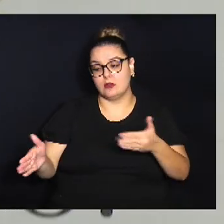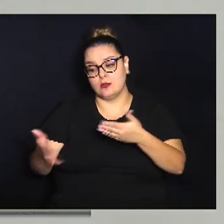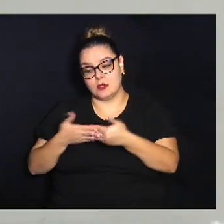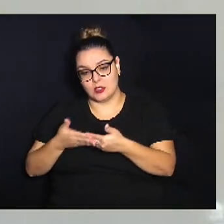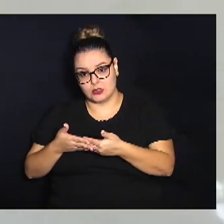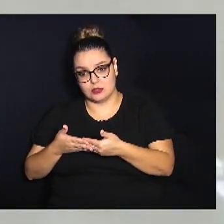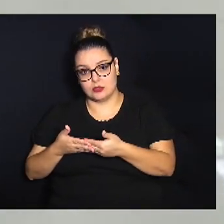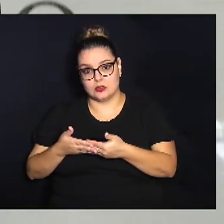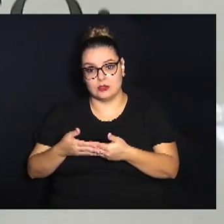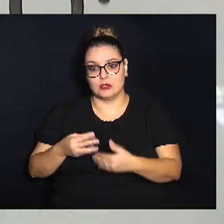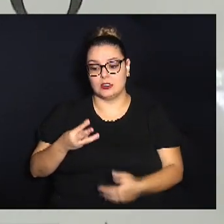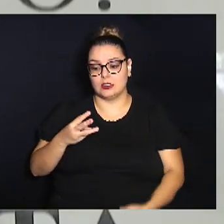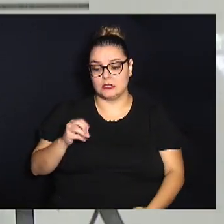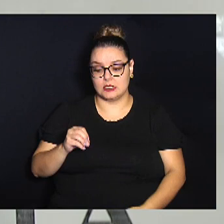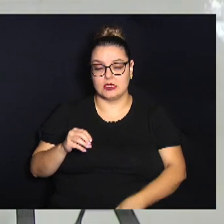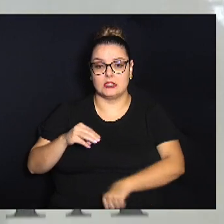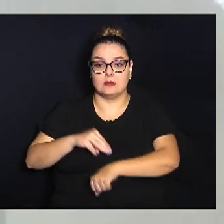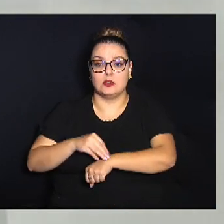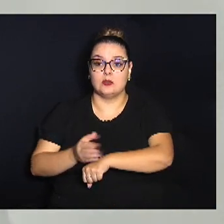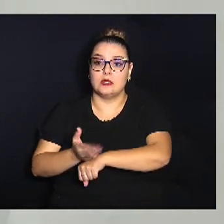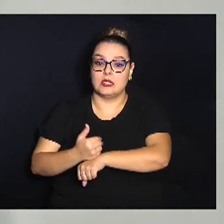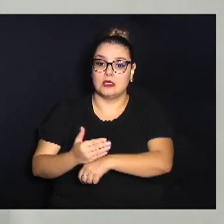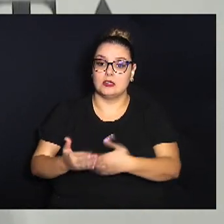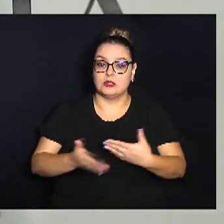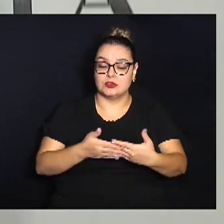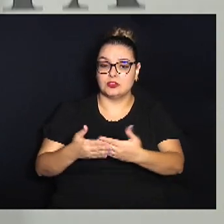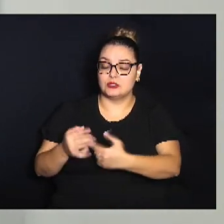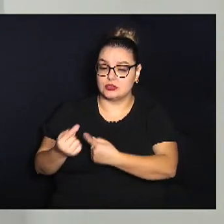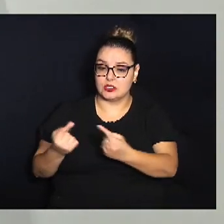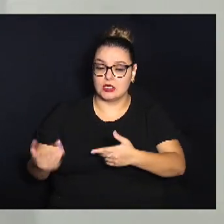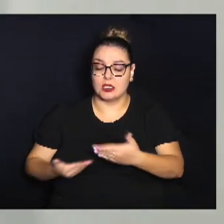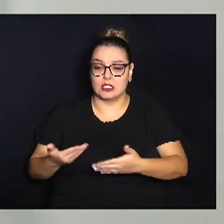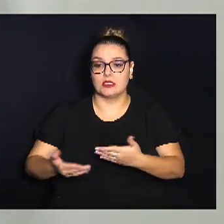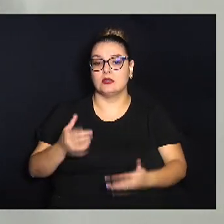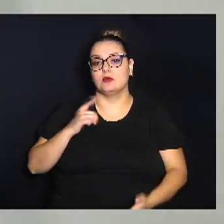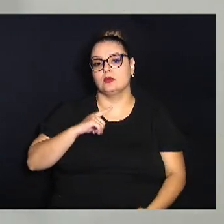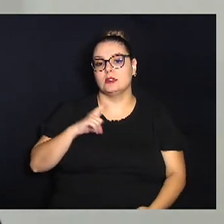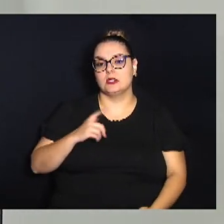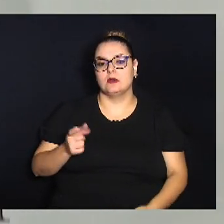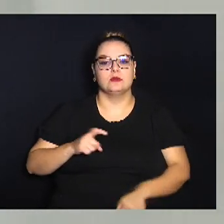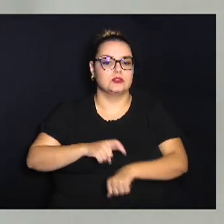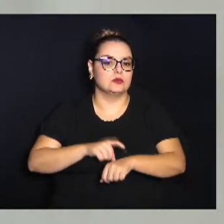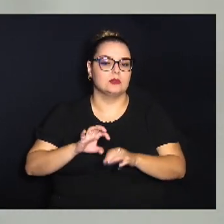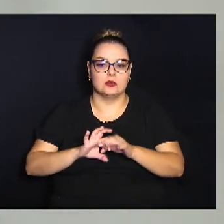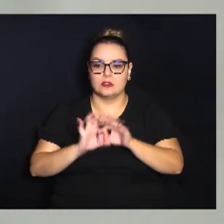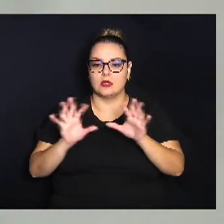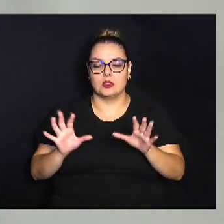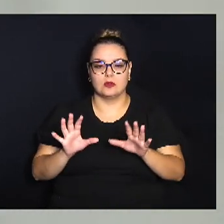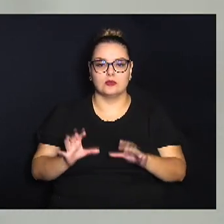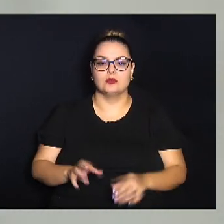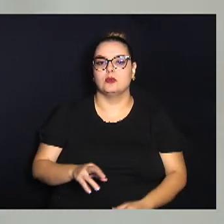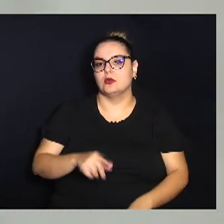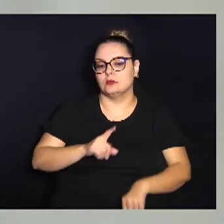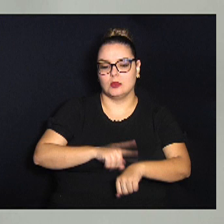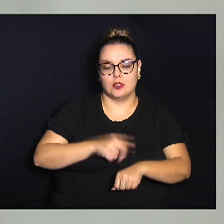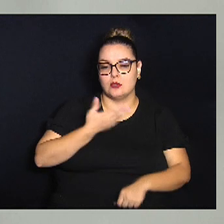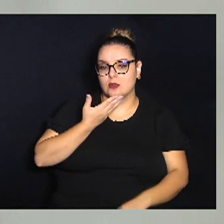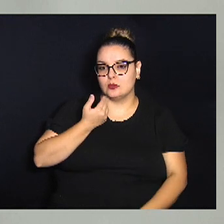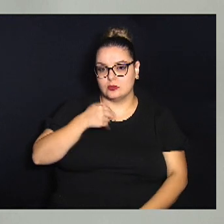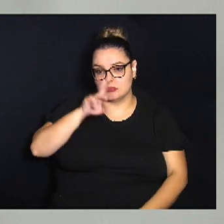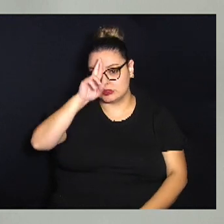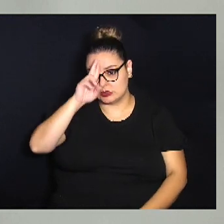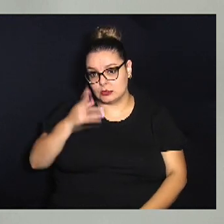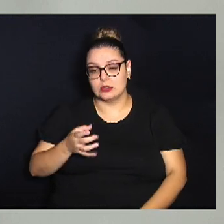atividades meia hora antes do horário de fechamento de cada serviço. Então nós temos aí à disposição da população o horário do almoço, que às vezes facilita